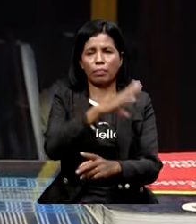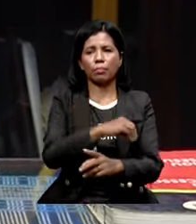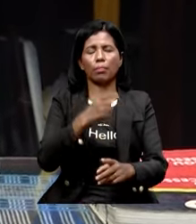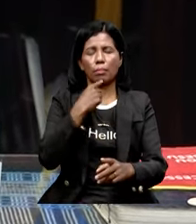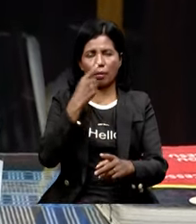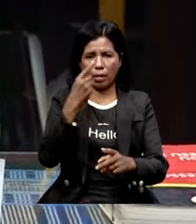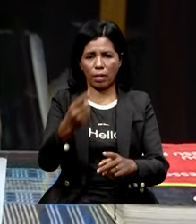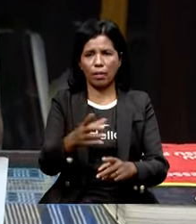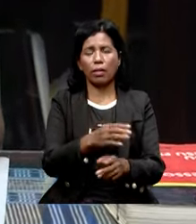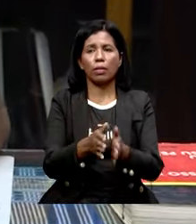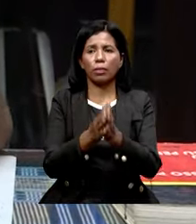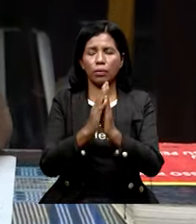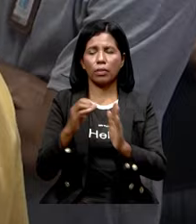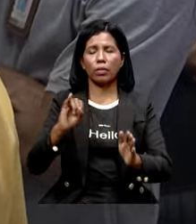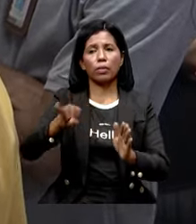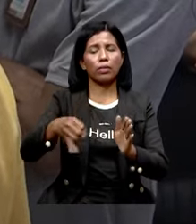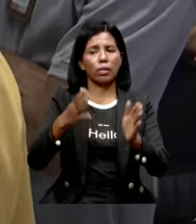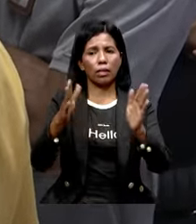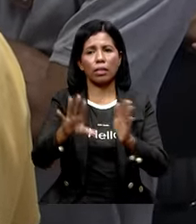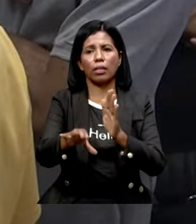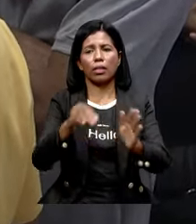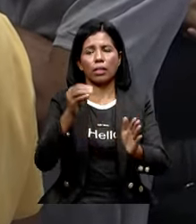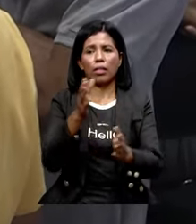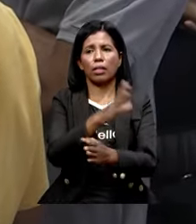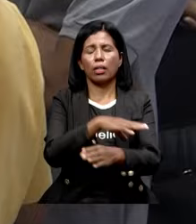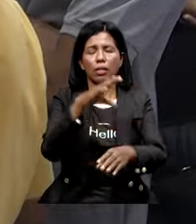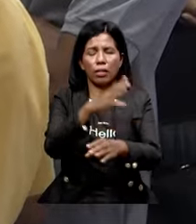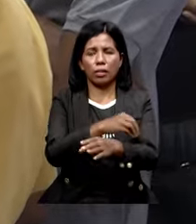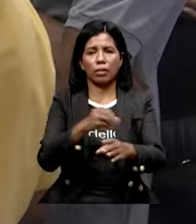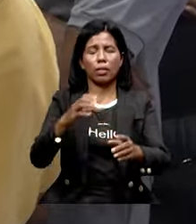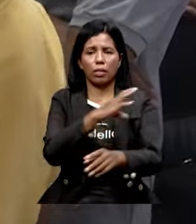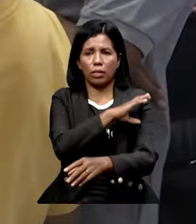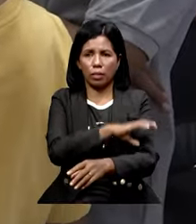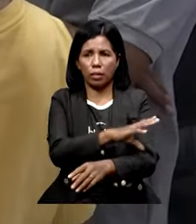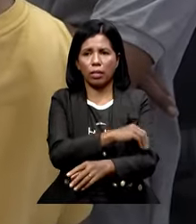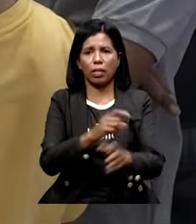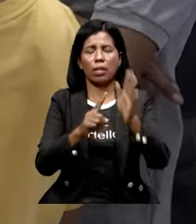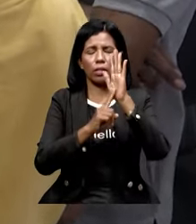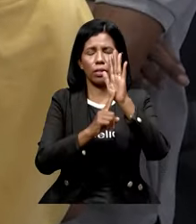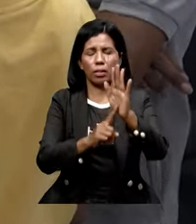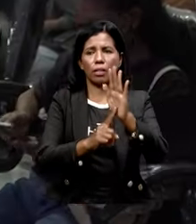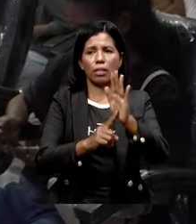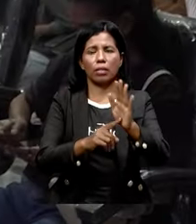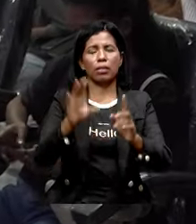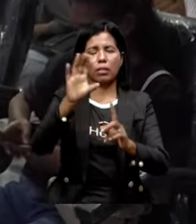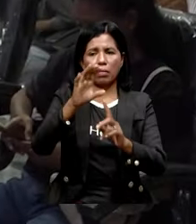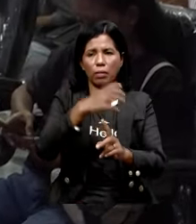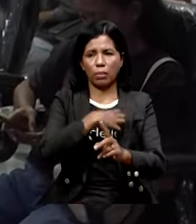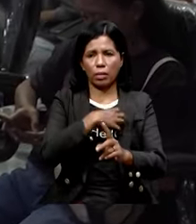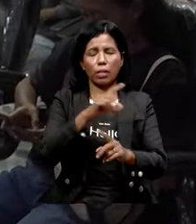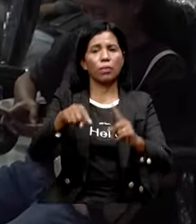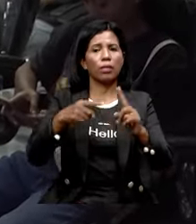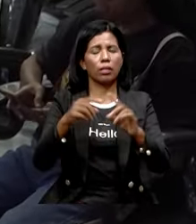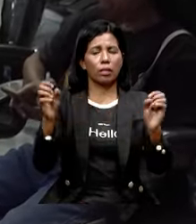da Costa, os jornalistas Siranebe retam a atuação russa e autoridade de segurança, a toquei seba comando-geral Penitele, o enhira